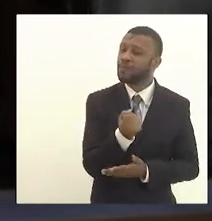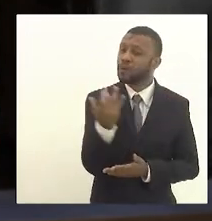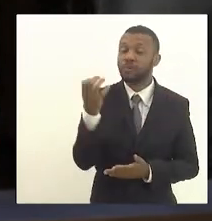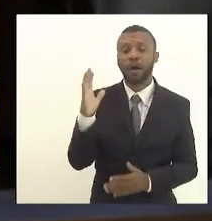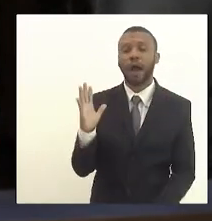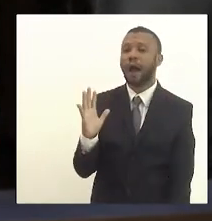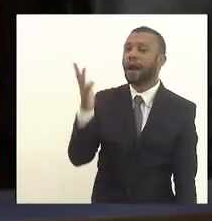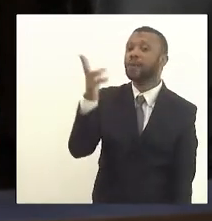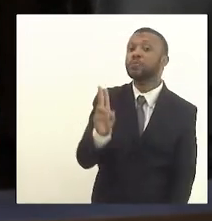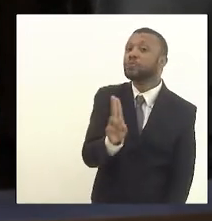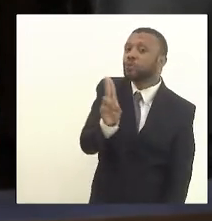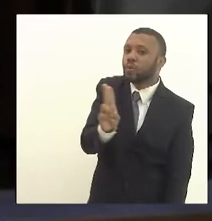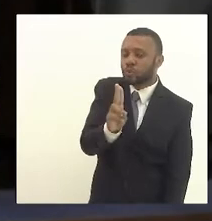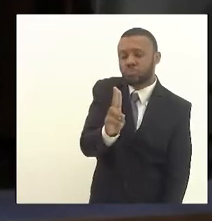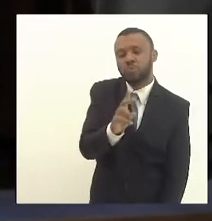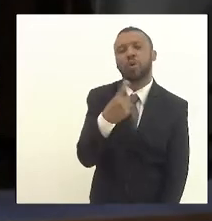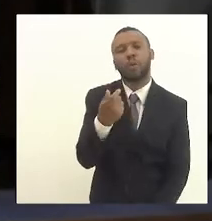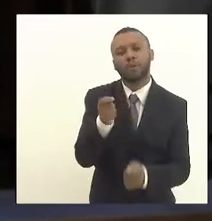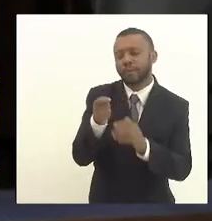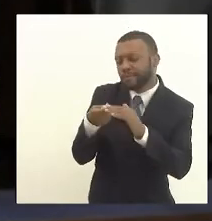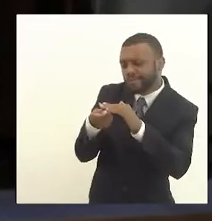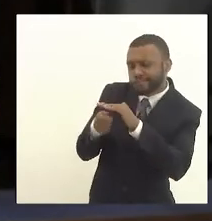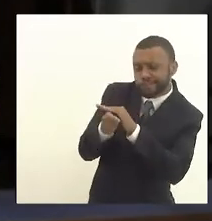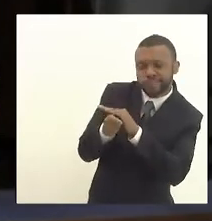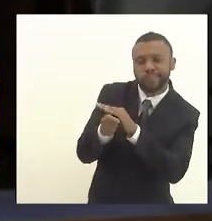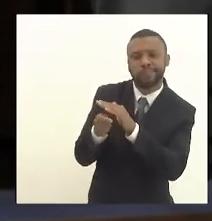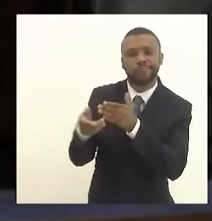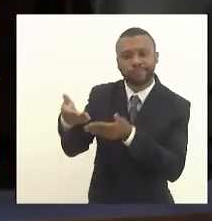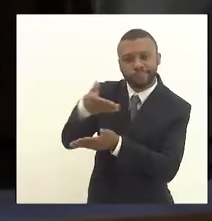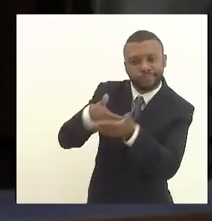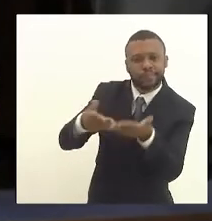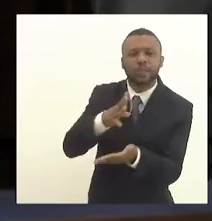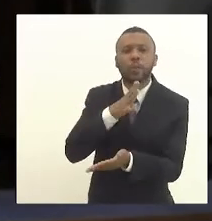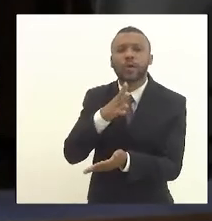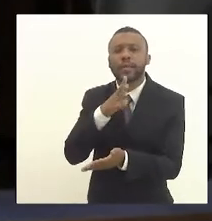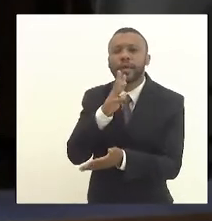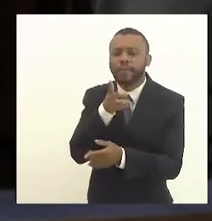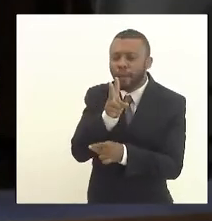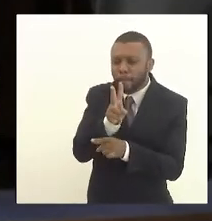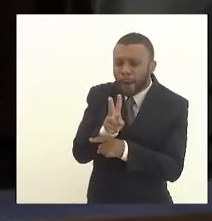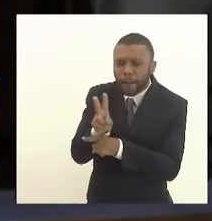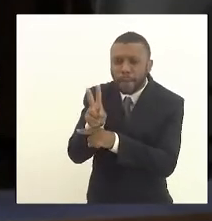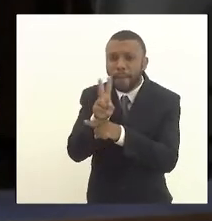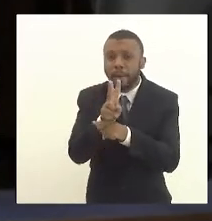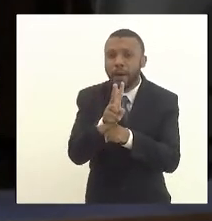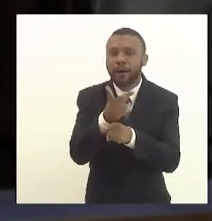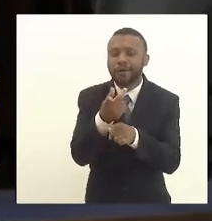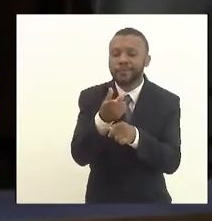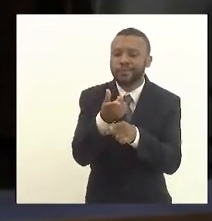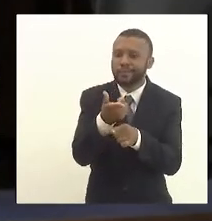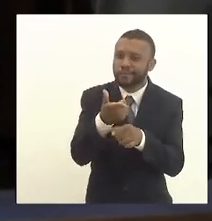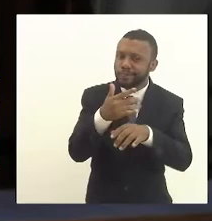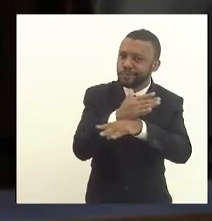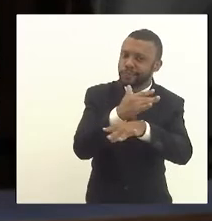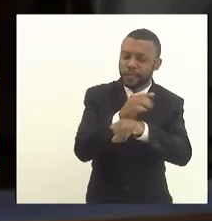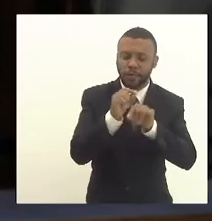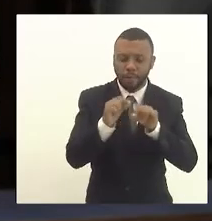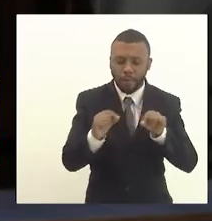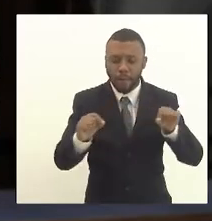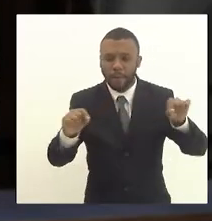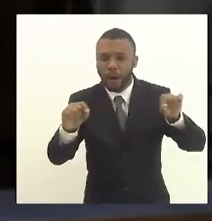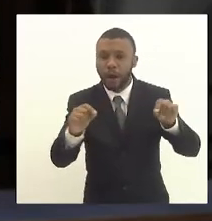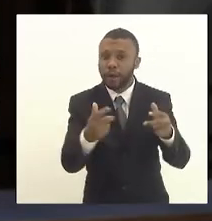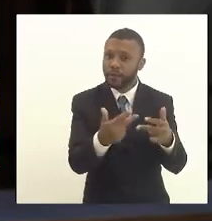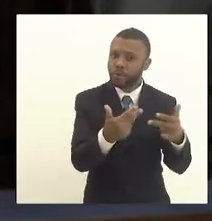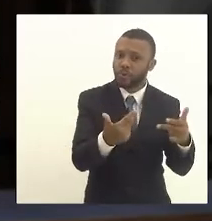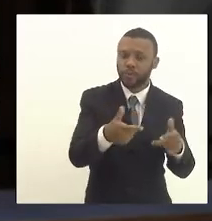fazer com turismo? Nós vamos conhecer, através da monitoração da cidade, tanto das coisas quanto das pessoas, o